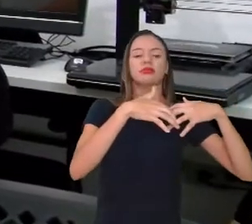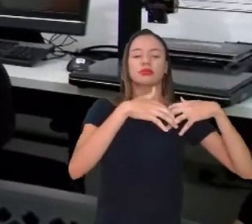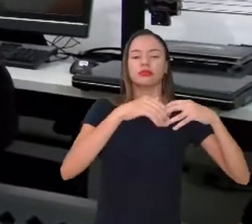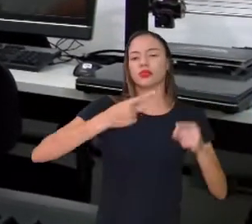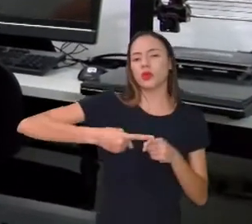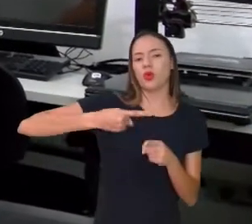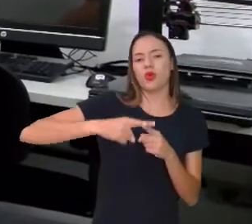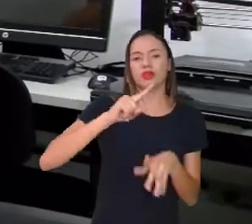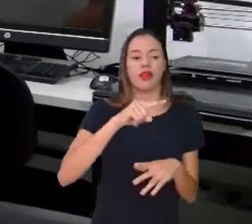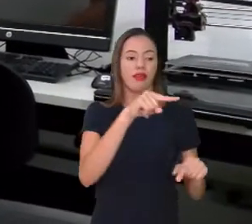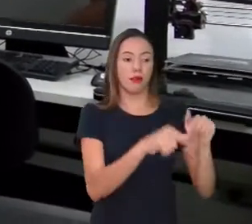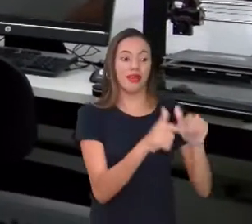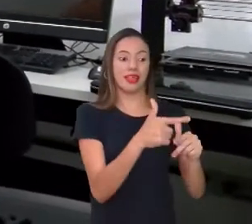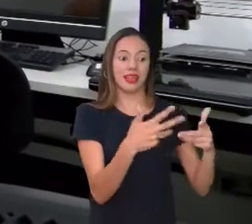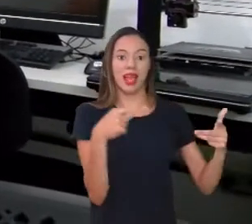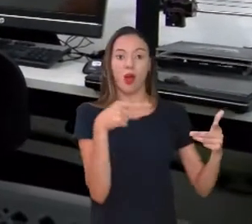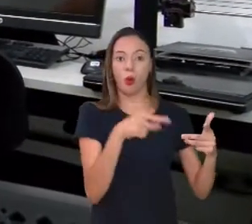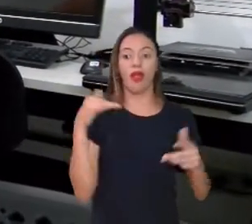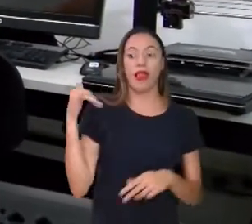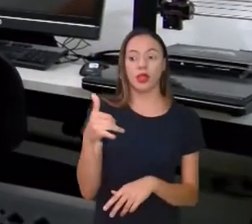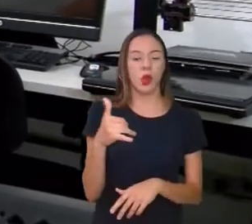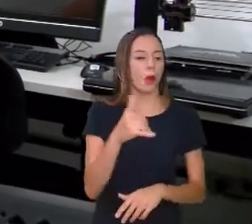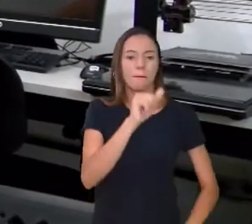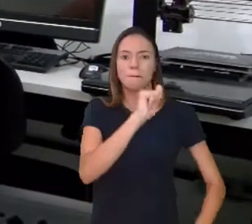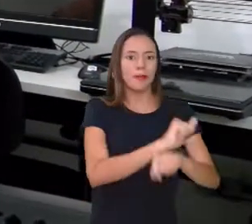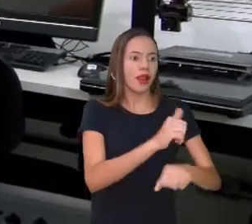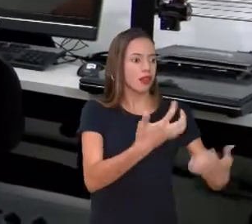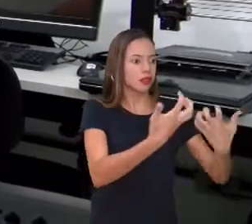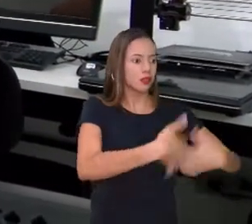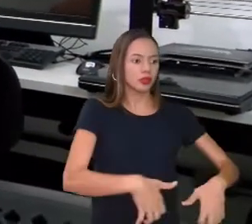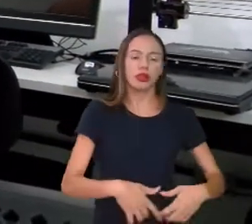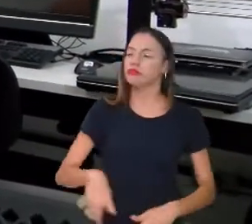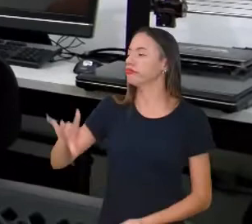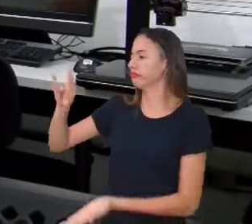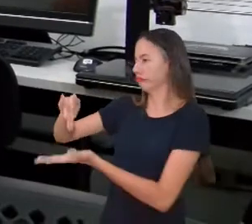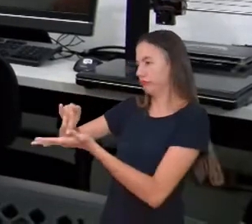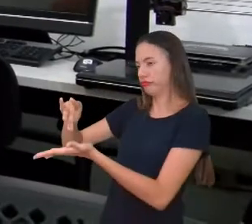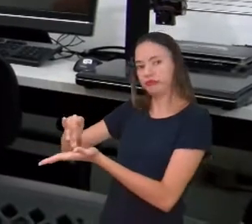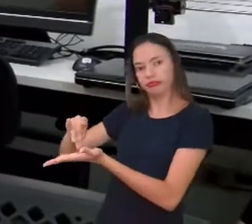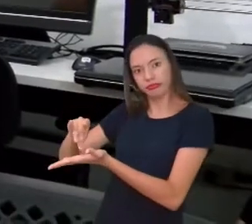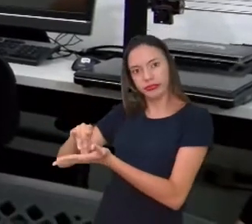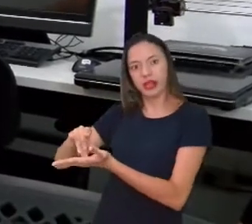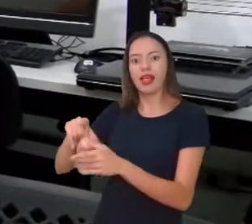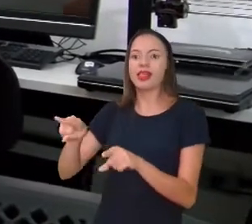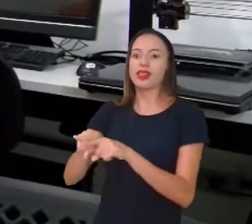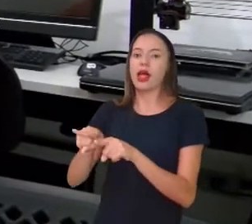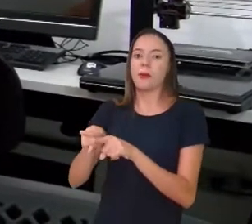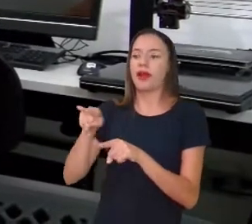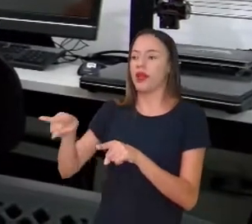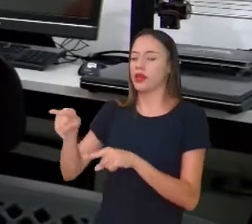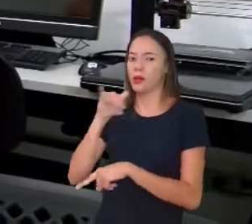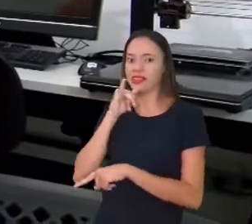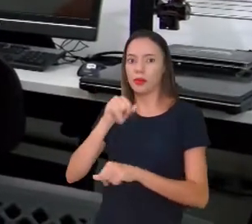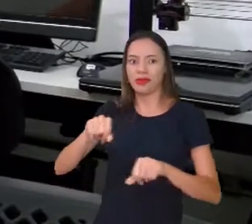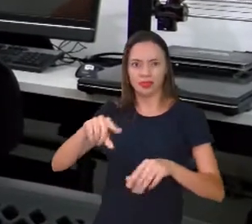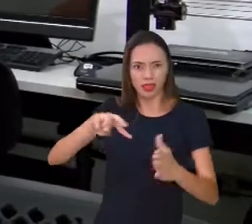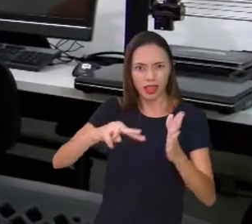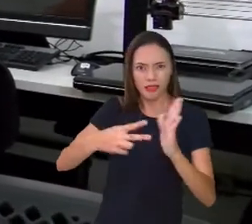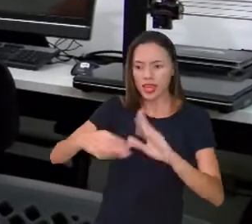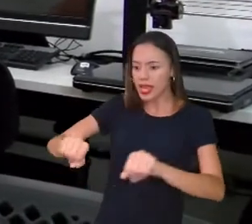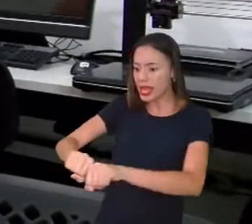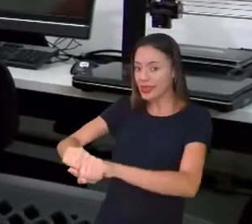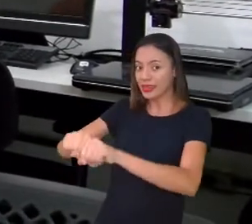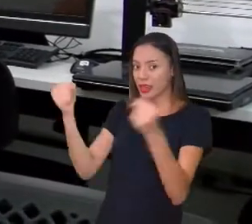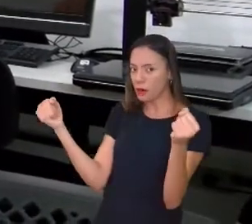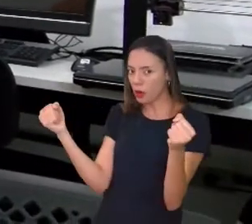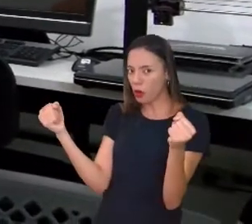esses equipamentos param de funcionar, vamos dizer assim. E são programados para isso. Não é porque ele quebrou, não é porque ele está